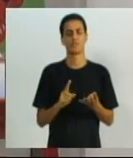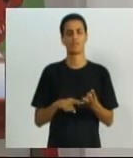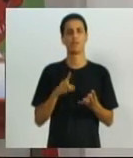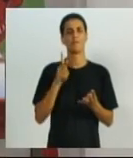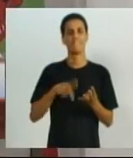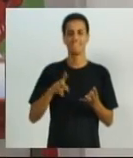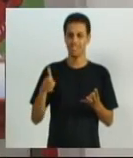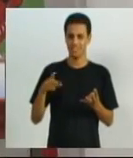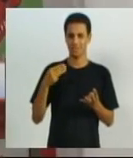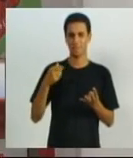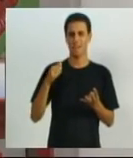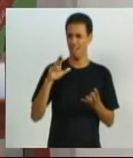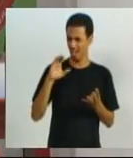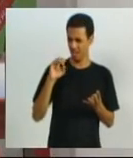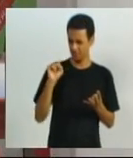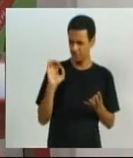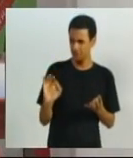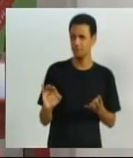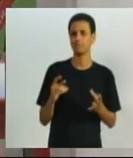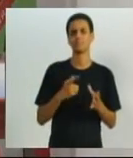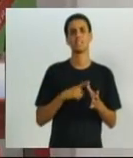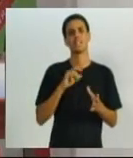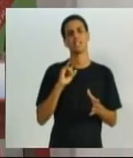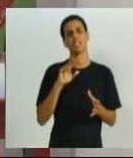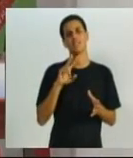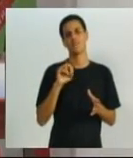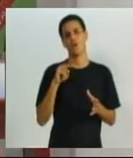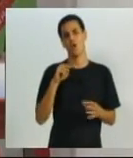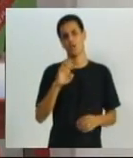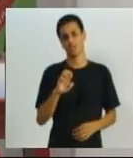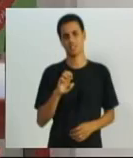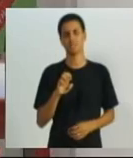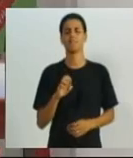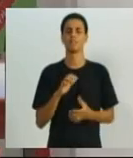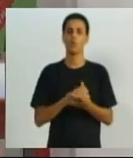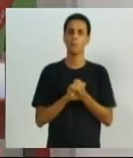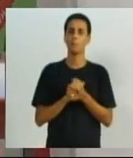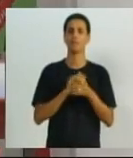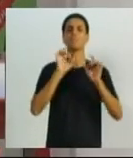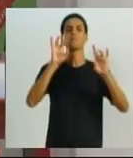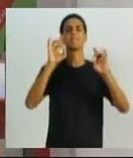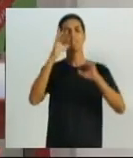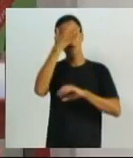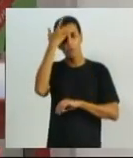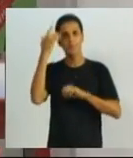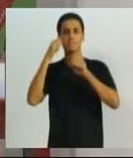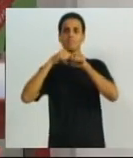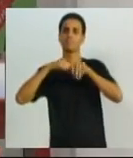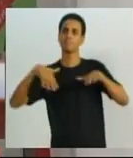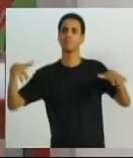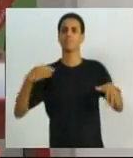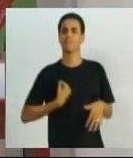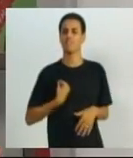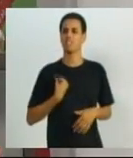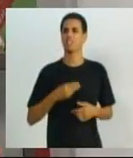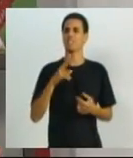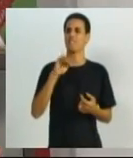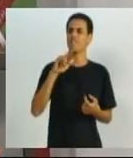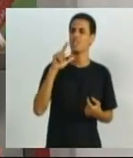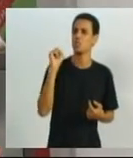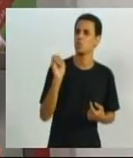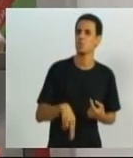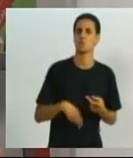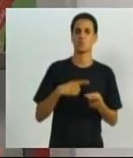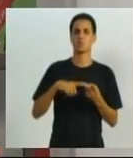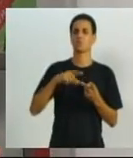professor Marcos, a dona Ivone, aqui fazer um cumprimento especial a todos que na plateia aqui nos prestigiam, Wilson, Ademar, o